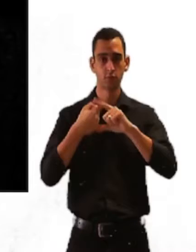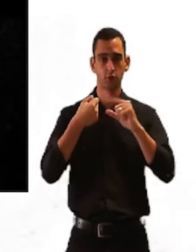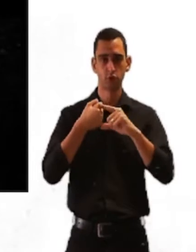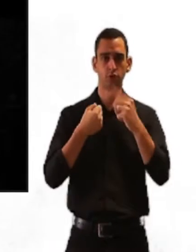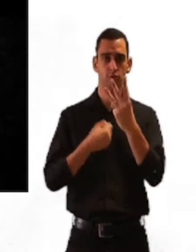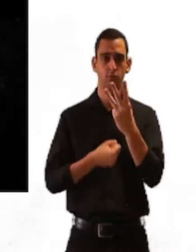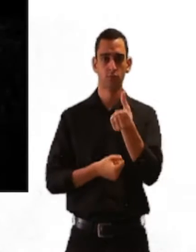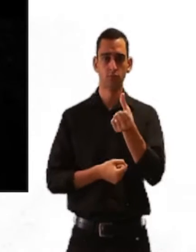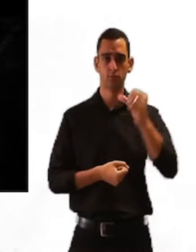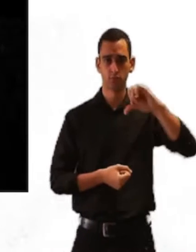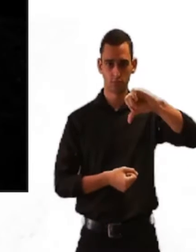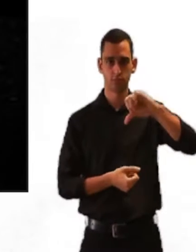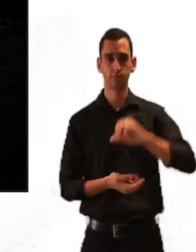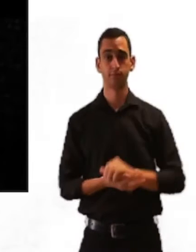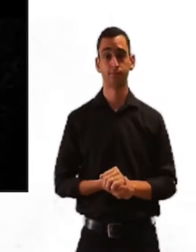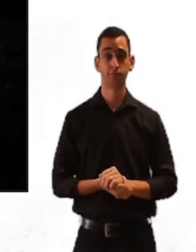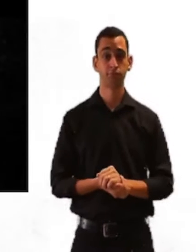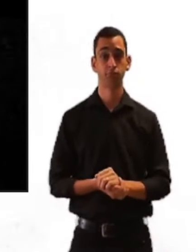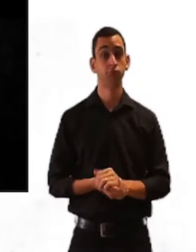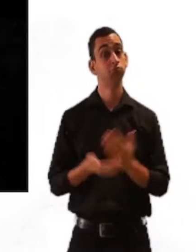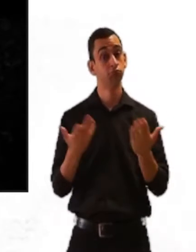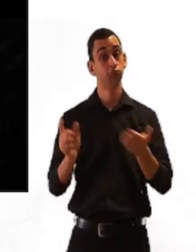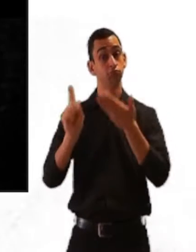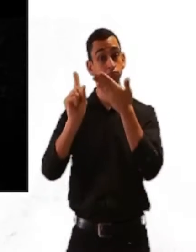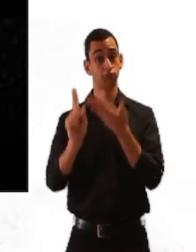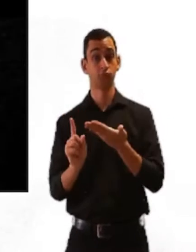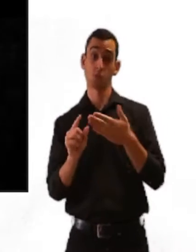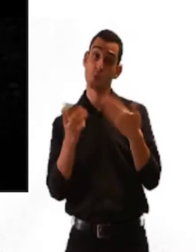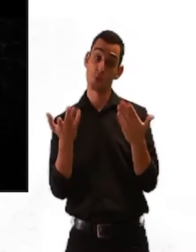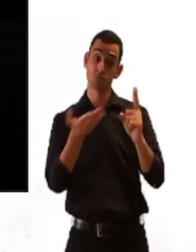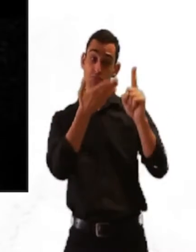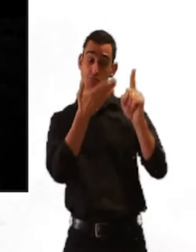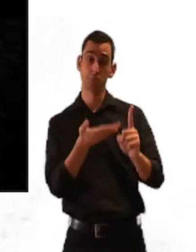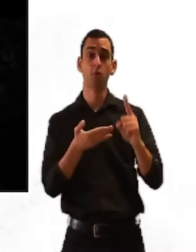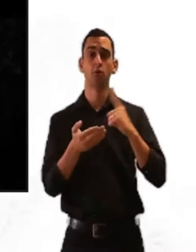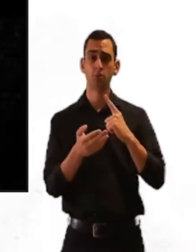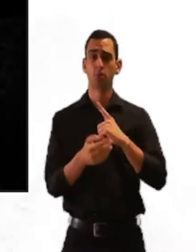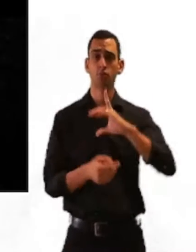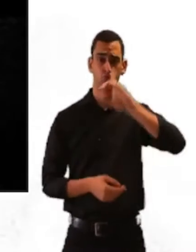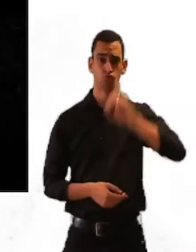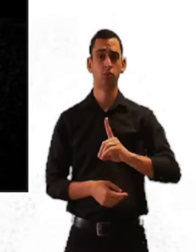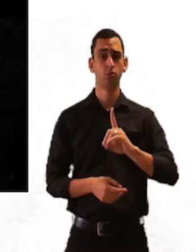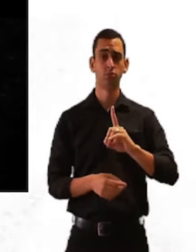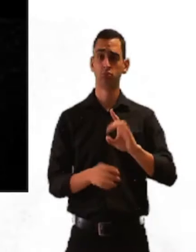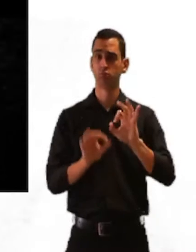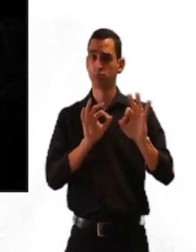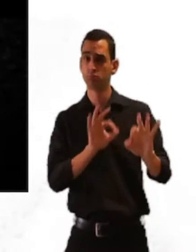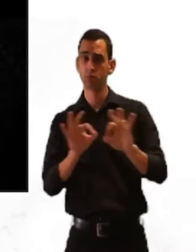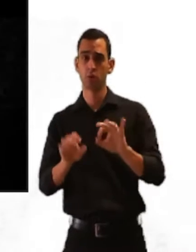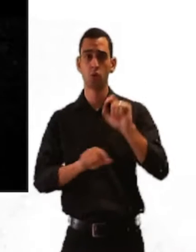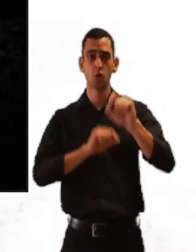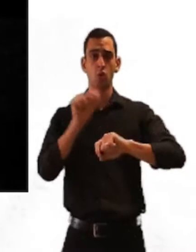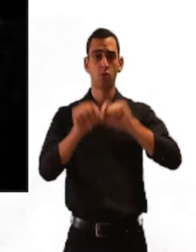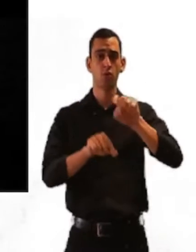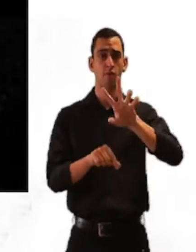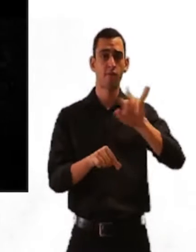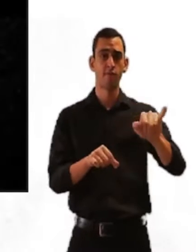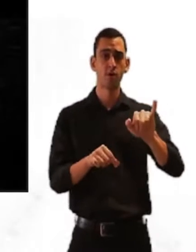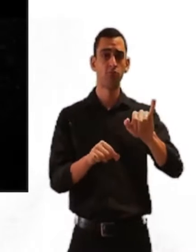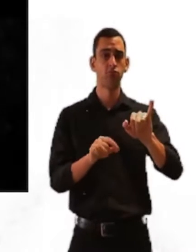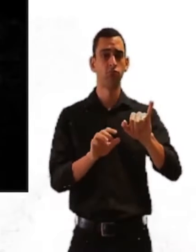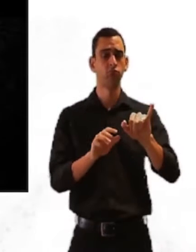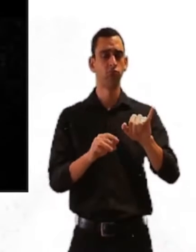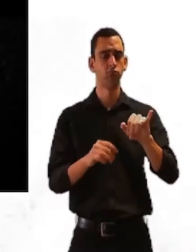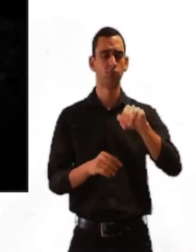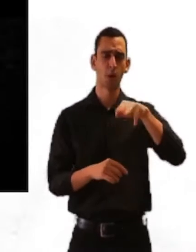369. As partes têm o direito de empregar todos os meios legais, bem como os moralmente